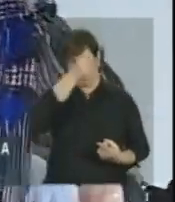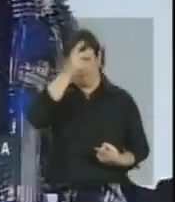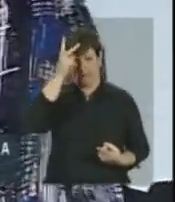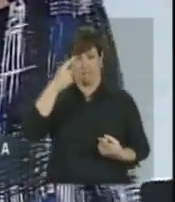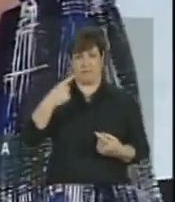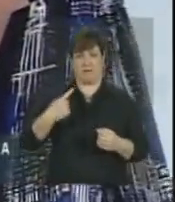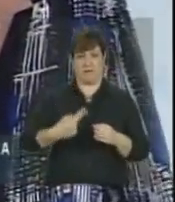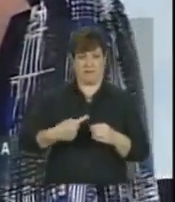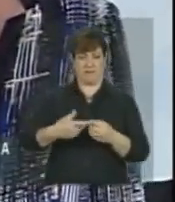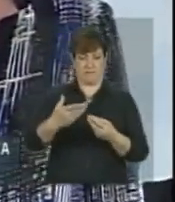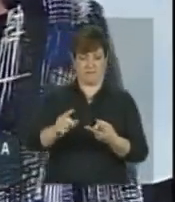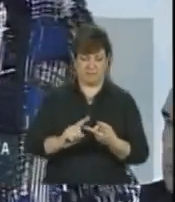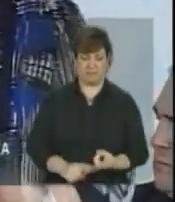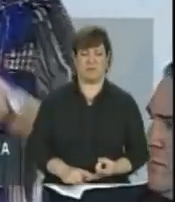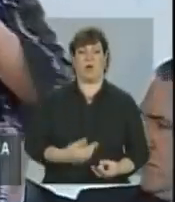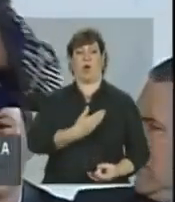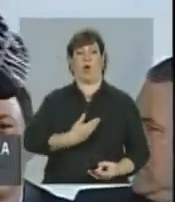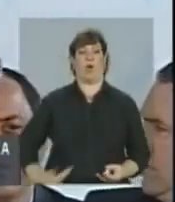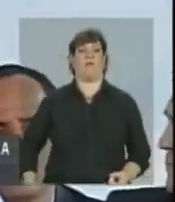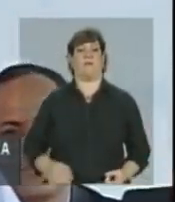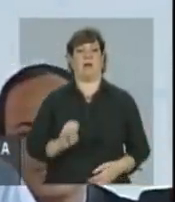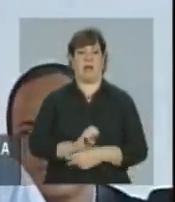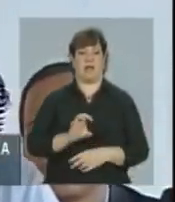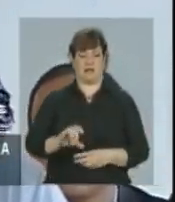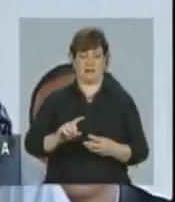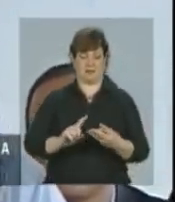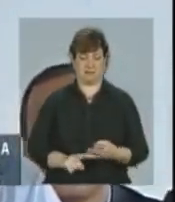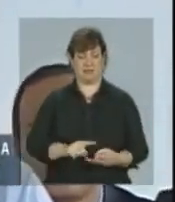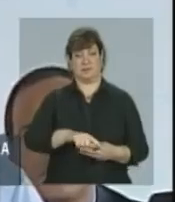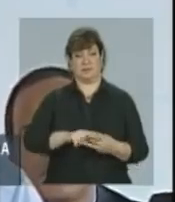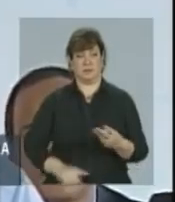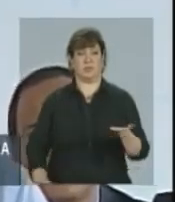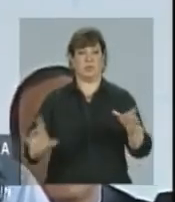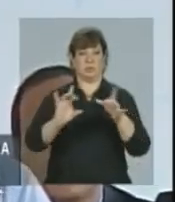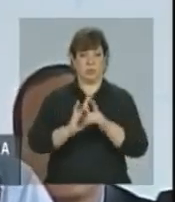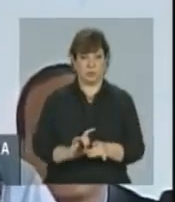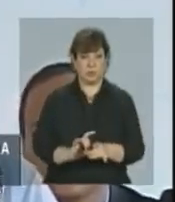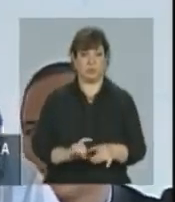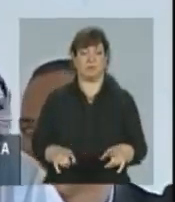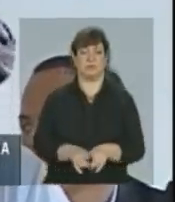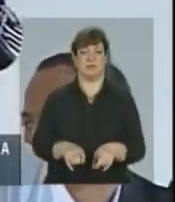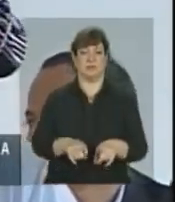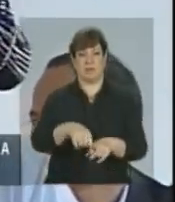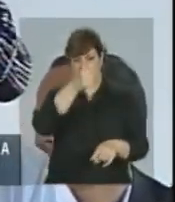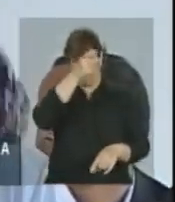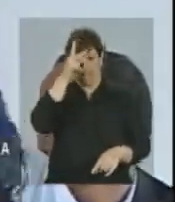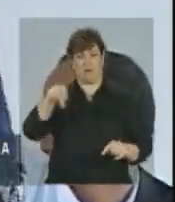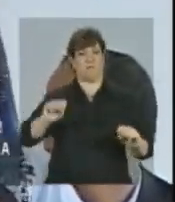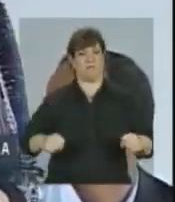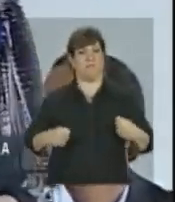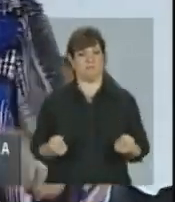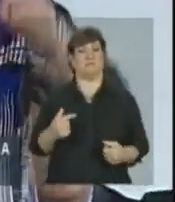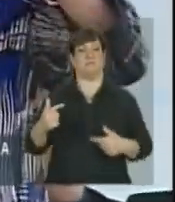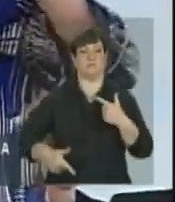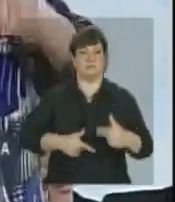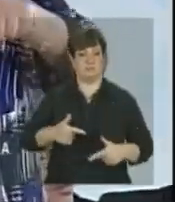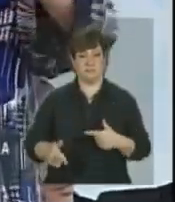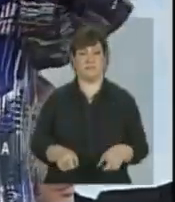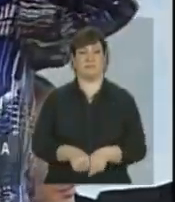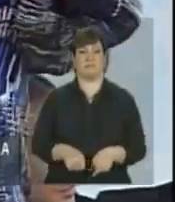e com o governo do estado, o empenho de um prefeito eficiente e de um governador que